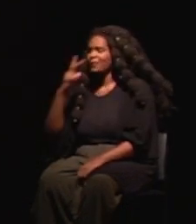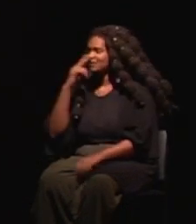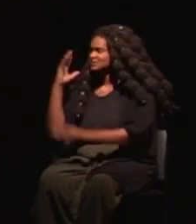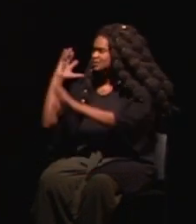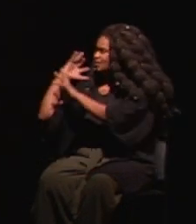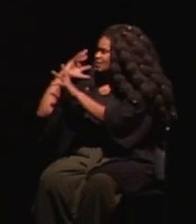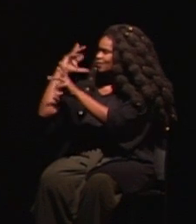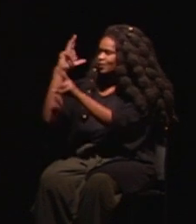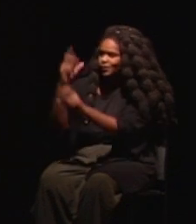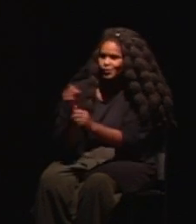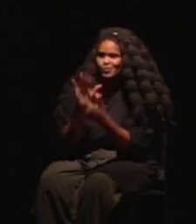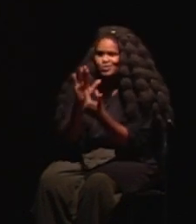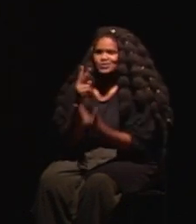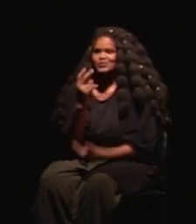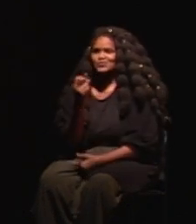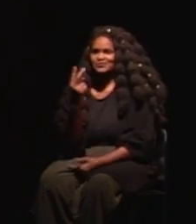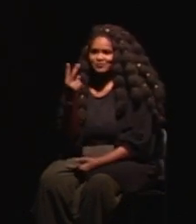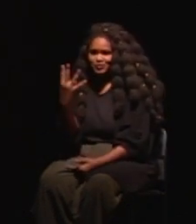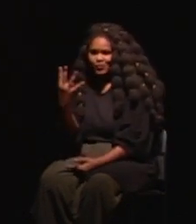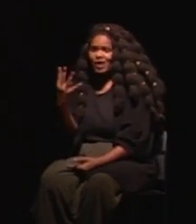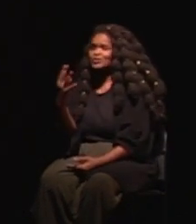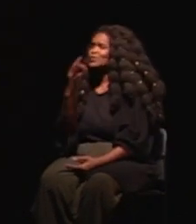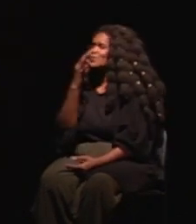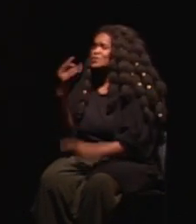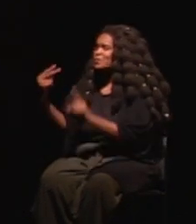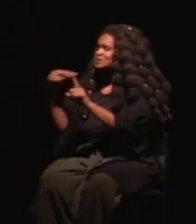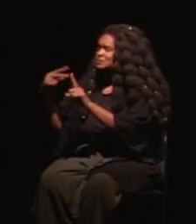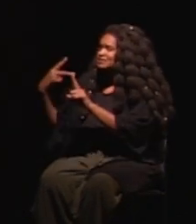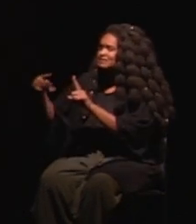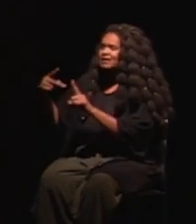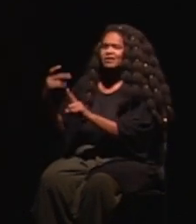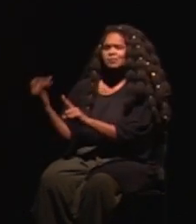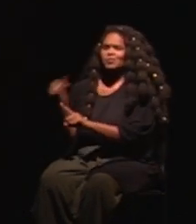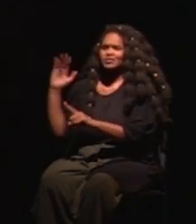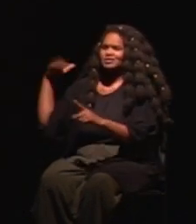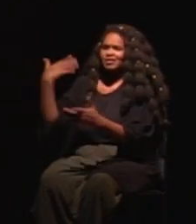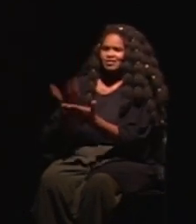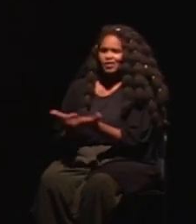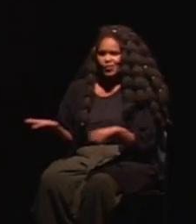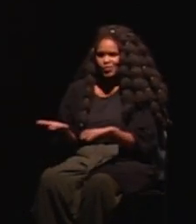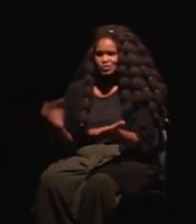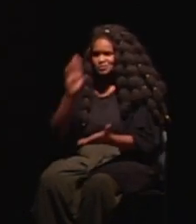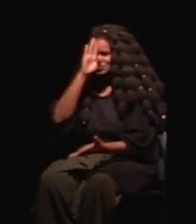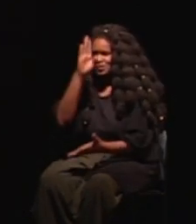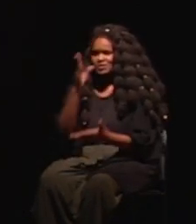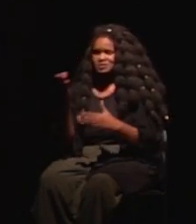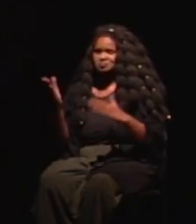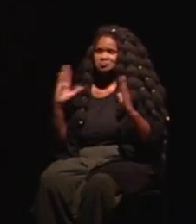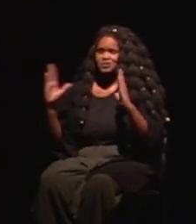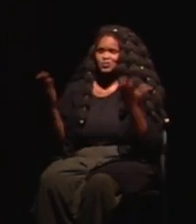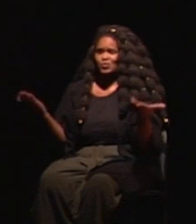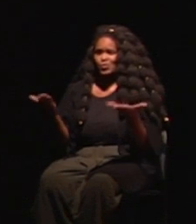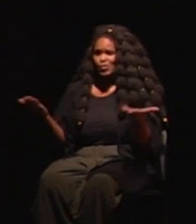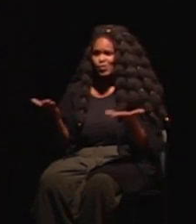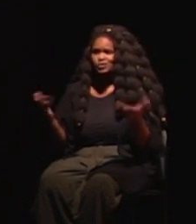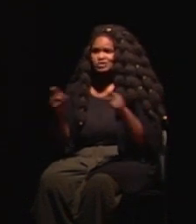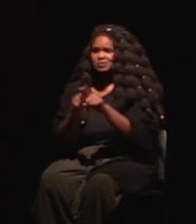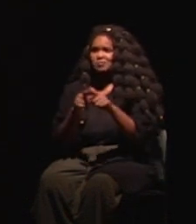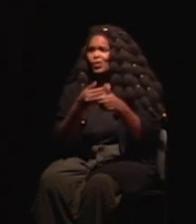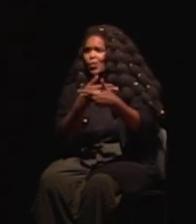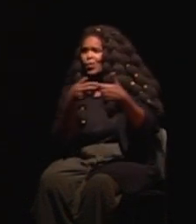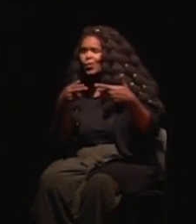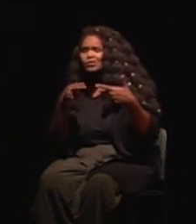também, mostrar como esse modo de ver dela é muito relevante ainda hoje, principalmente nesse mundo que a gente está vivendo, com todos esses